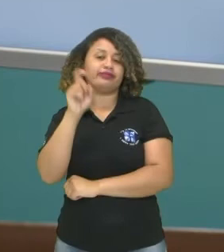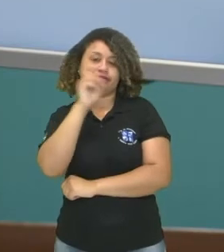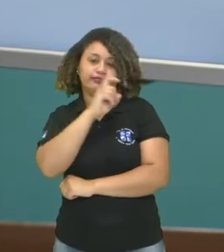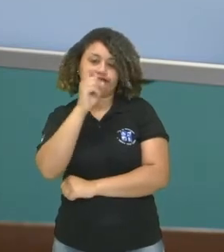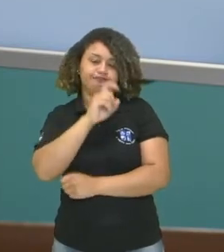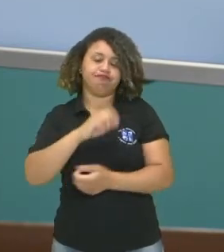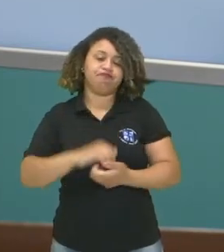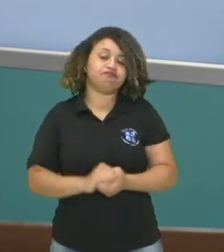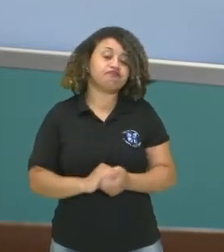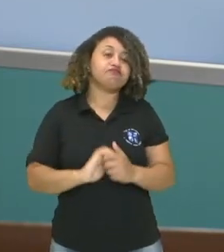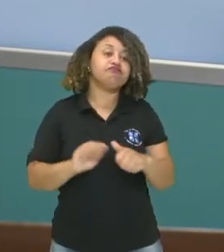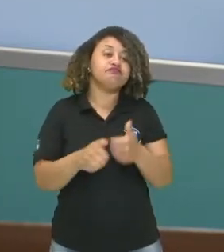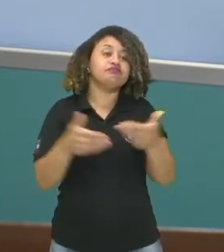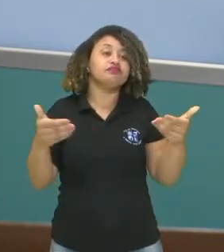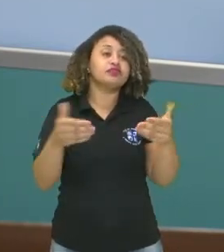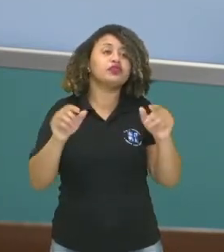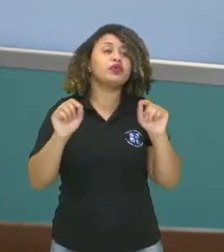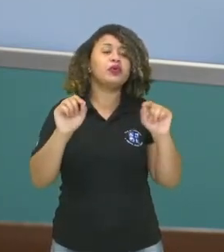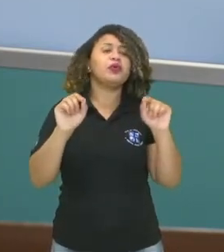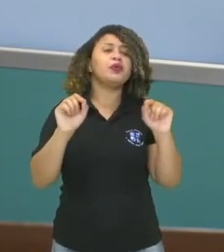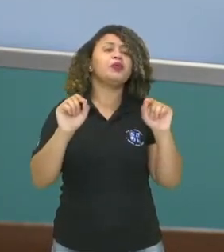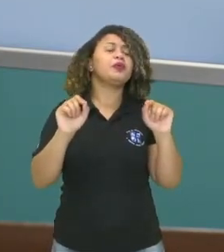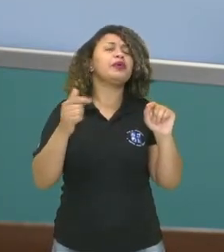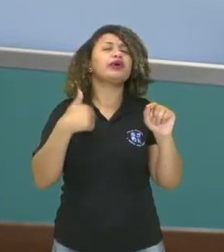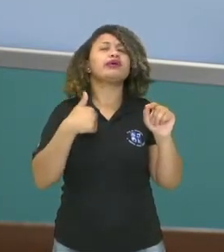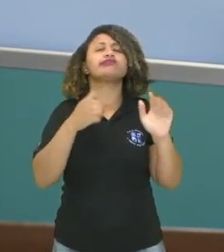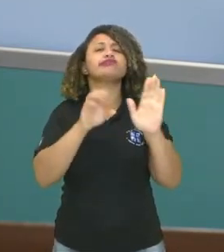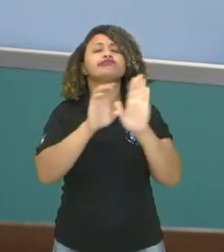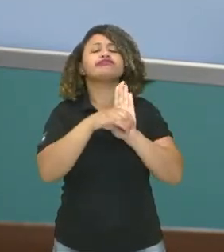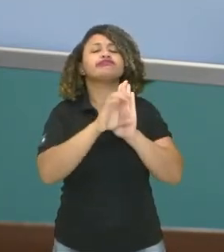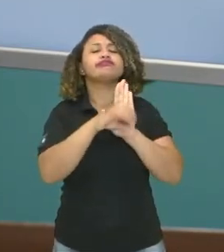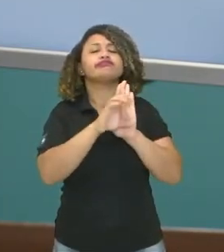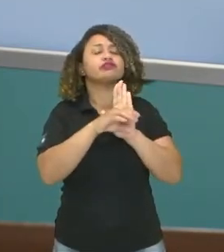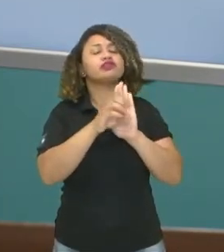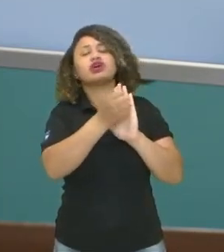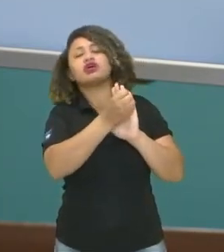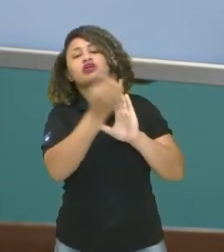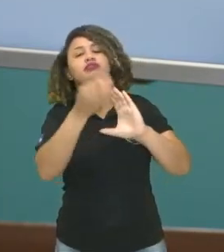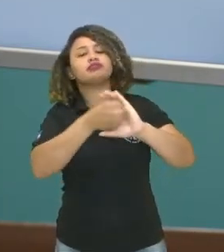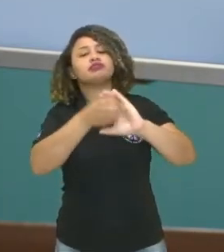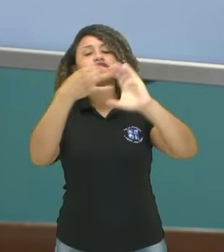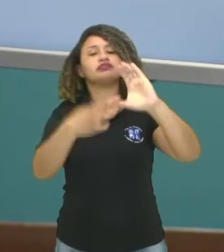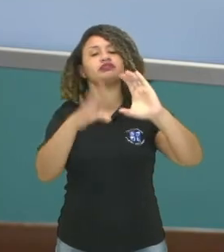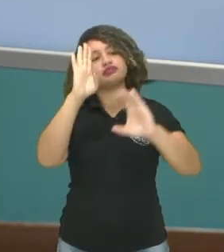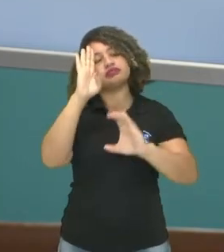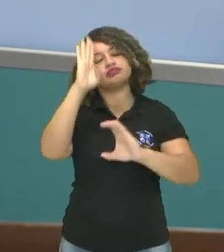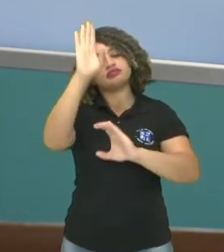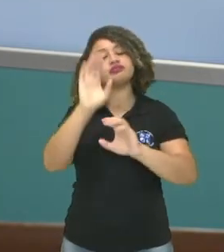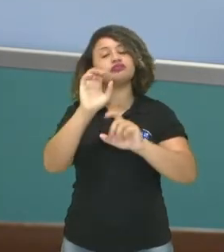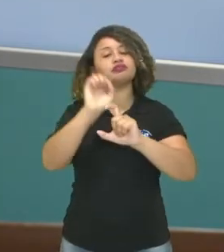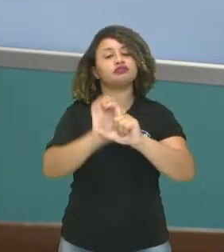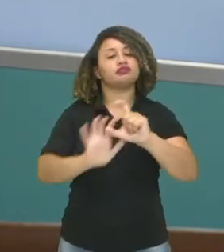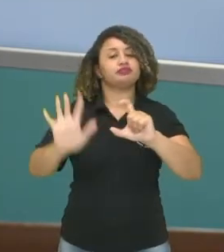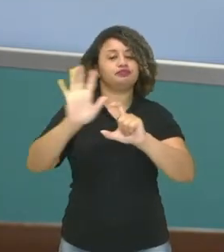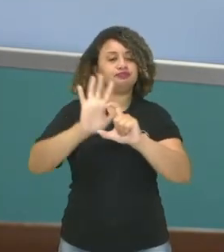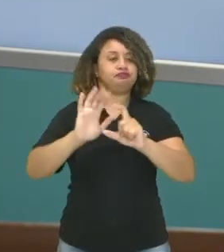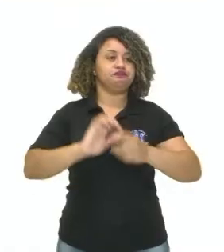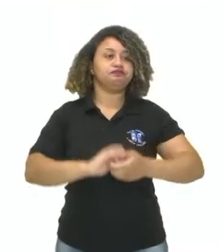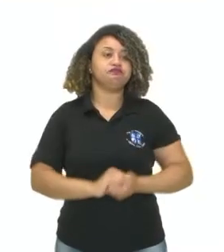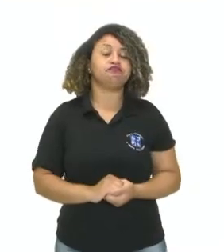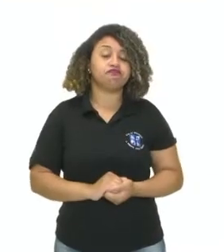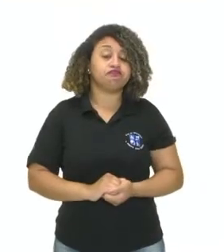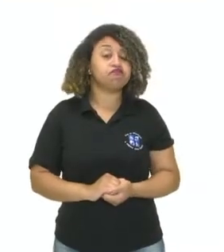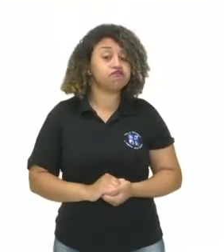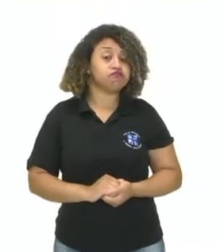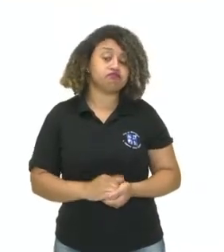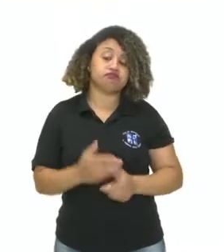Vejamos agora uma definição, algumas características principais da charge. A